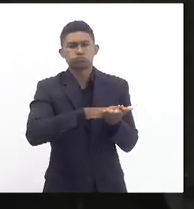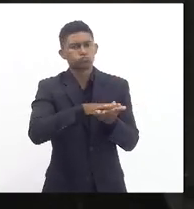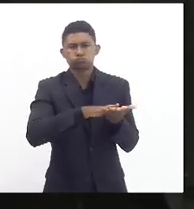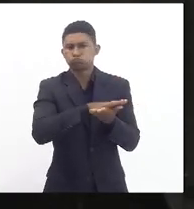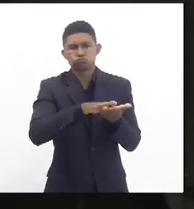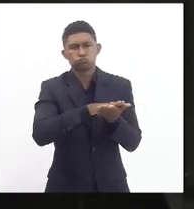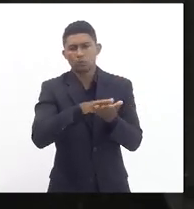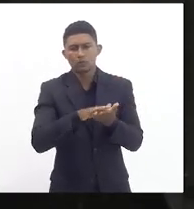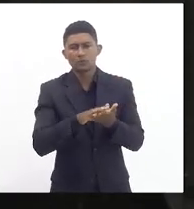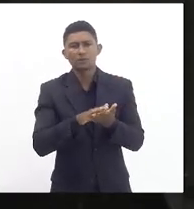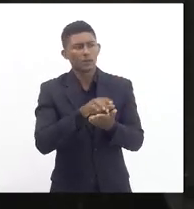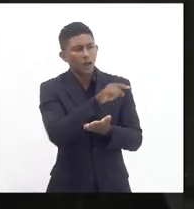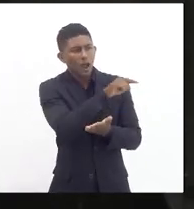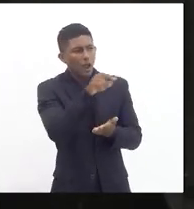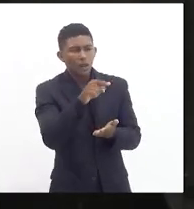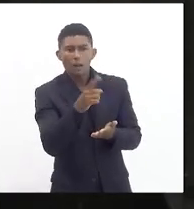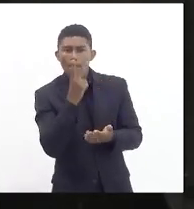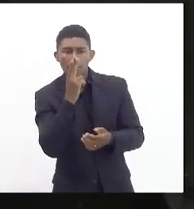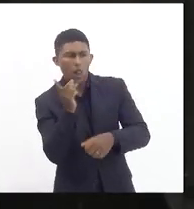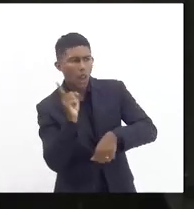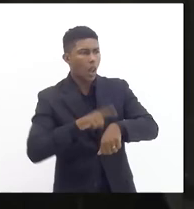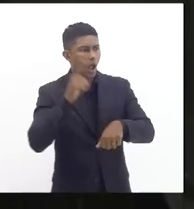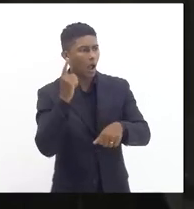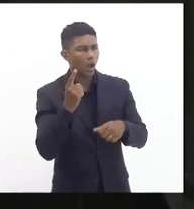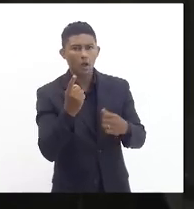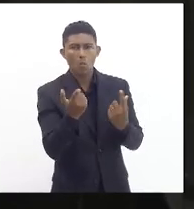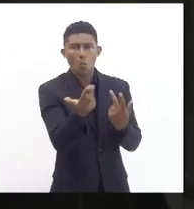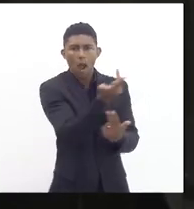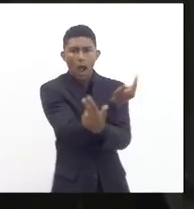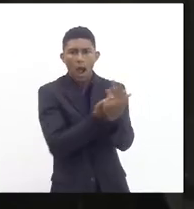tona foi exatamente isso. Parece que